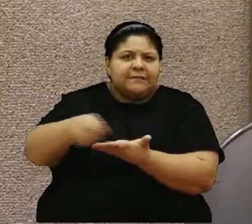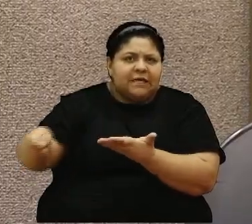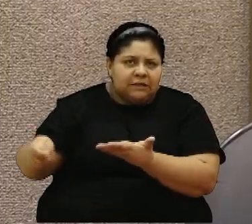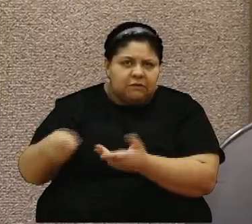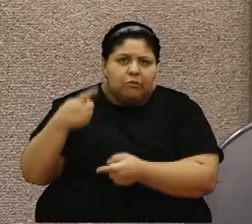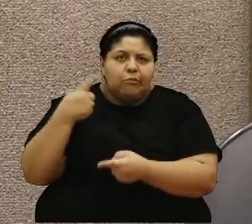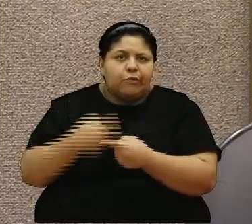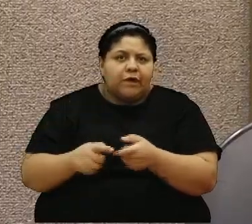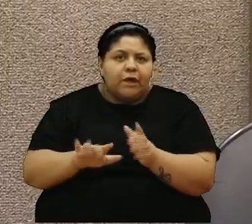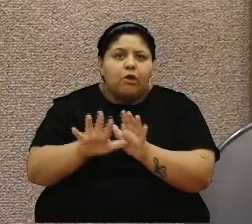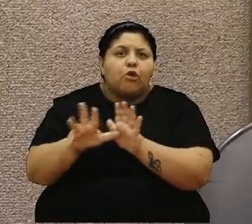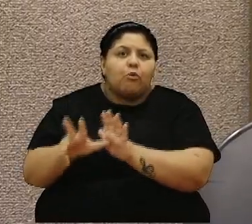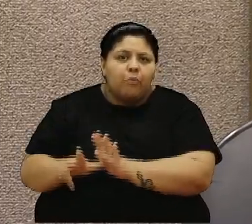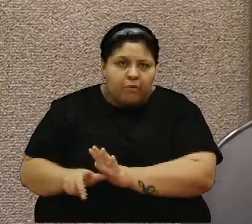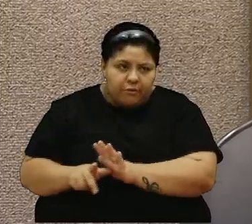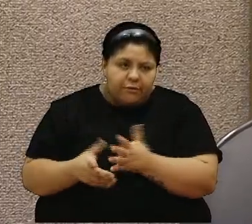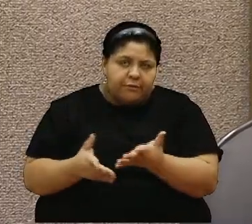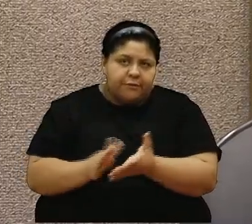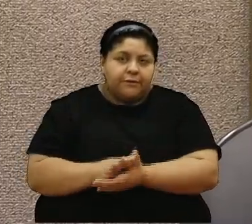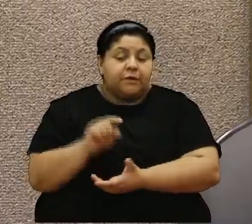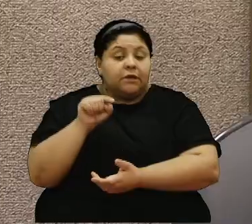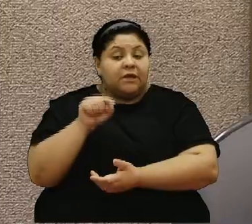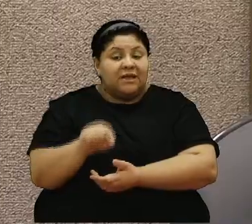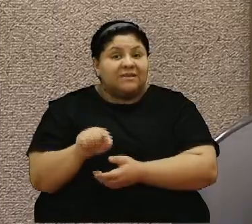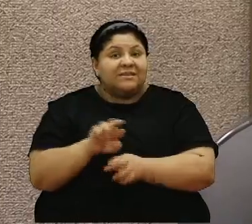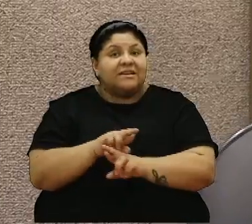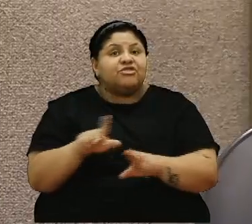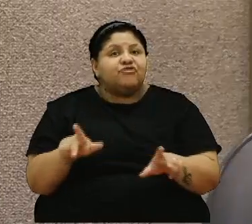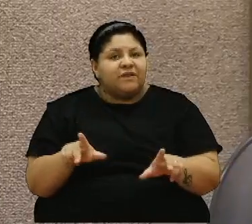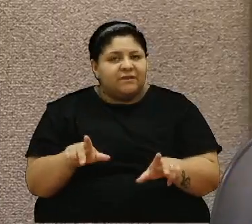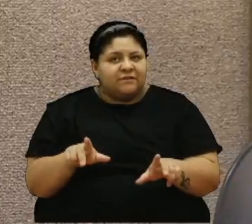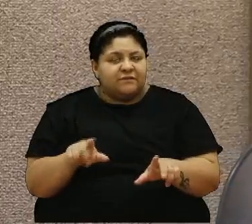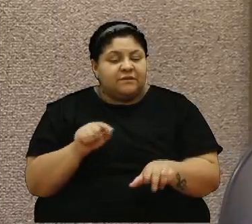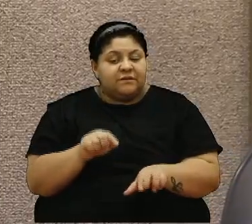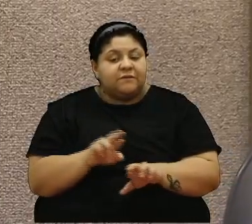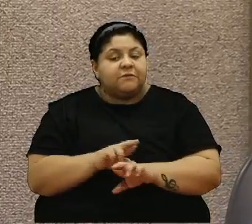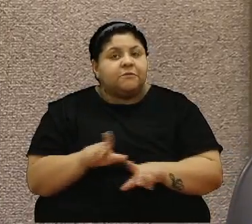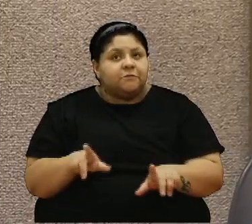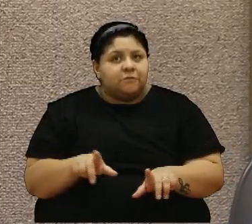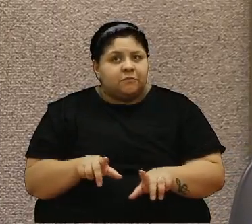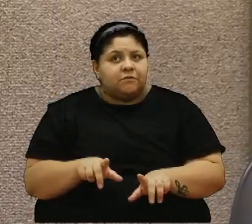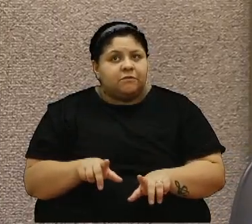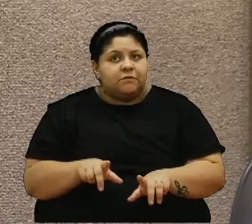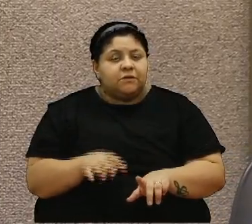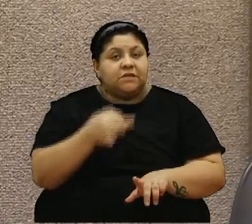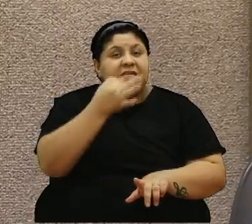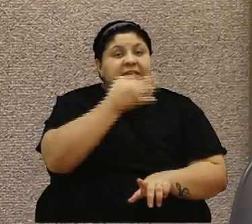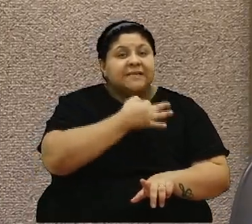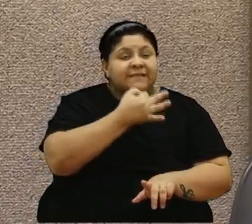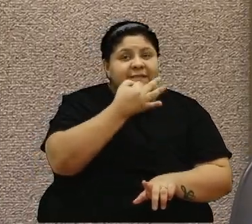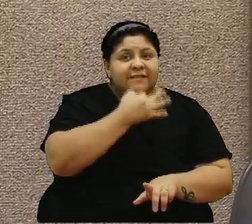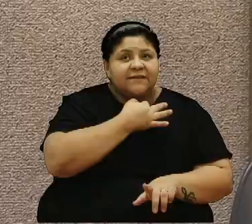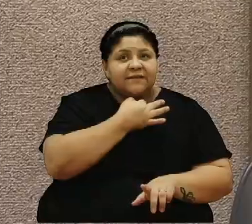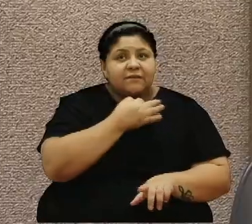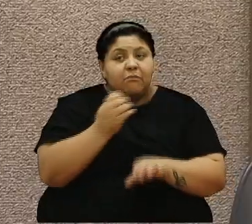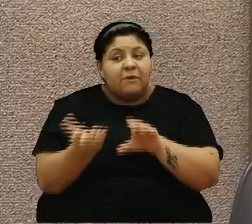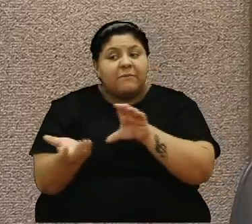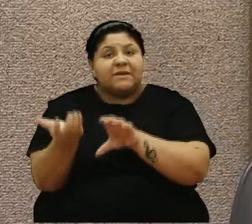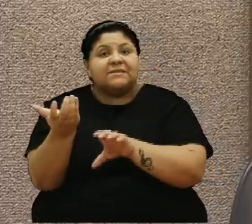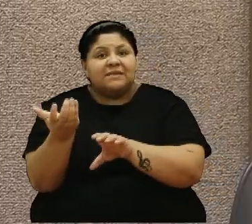por corrupção. Então, essa que é a diferença. Essa é a diferença de Caxias para